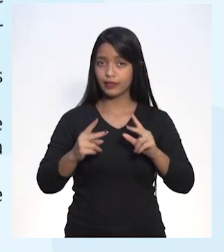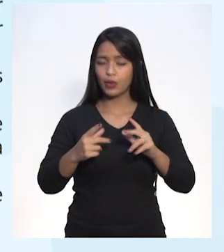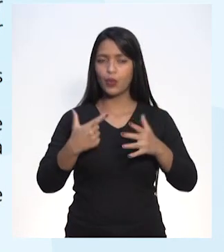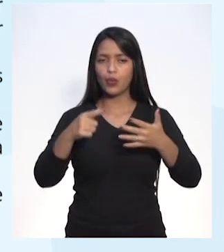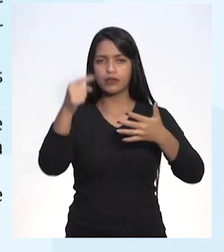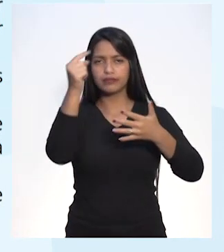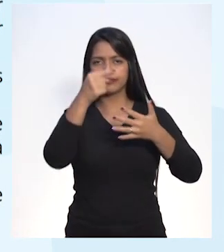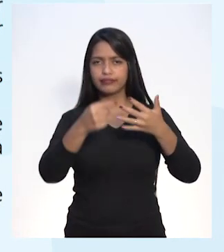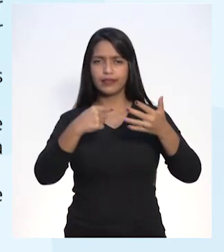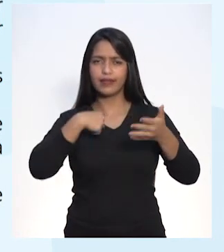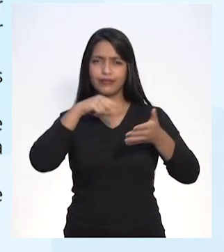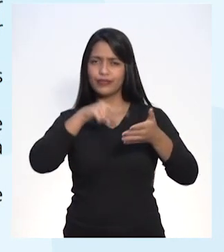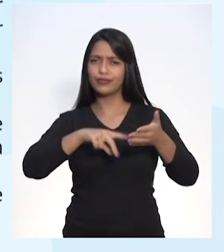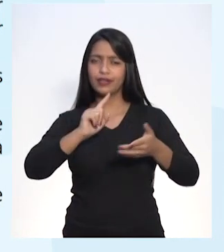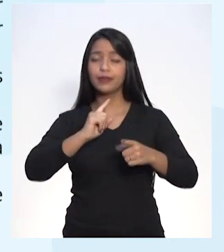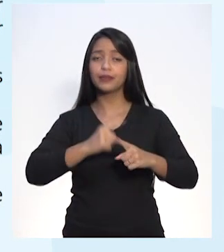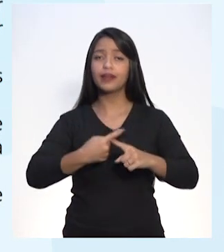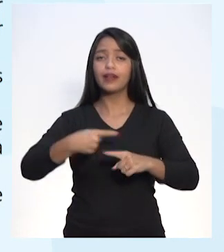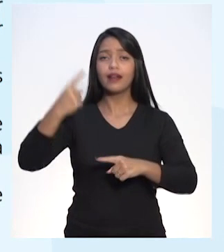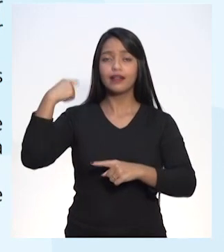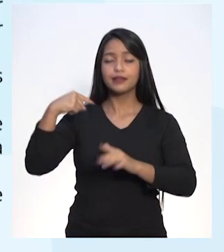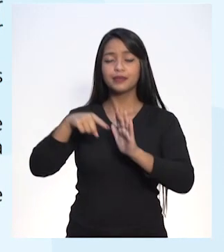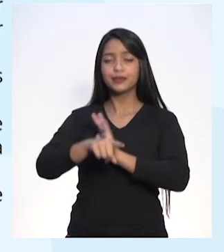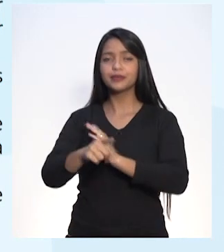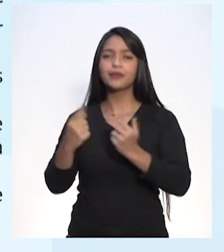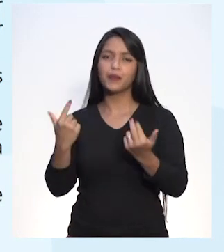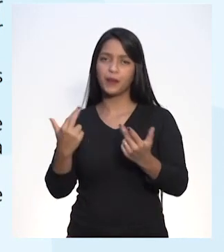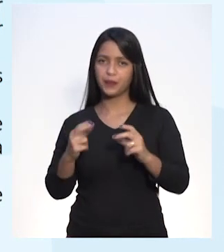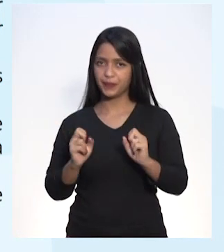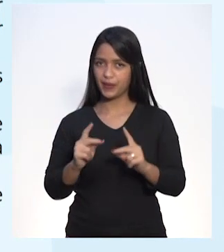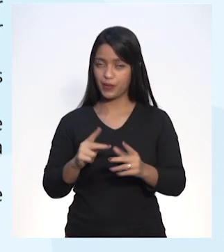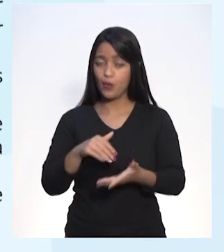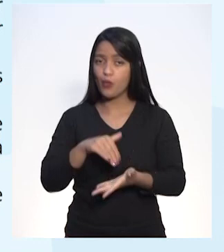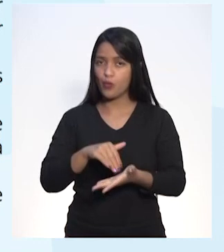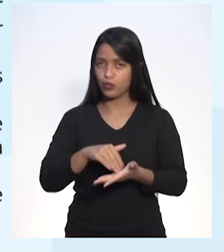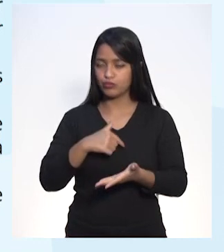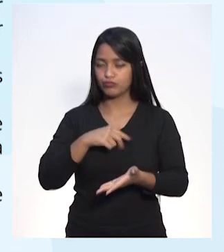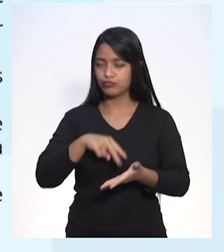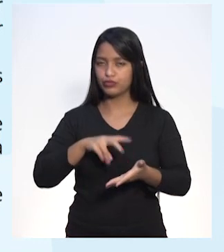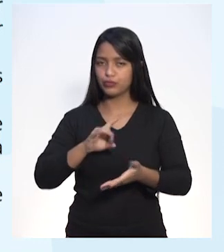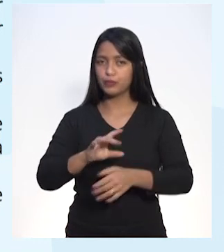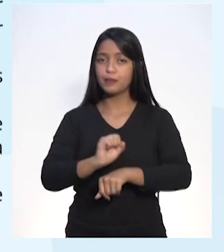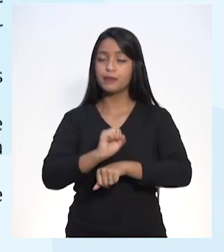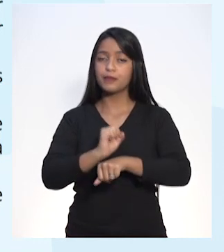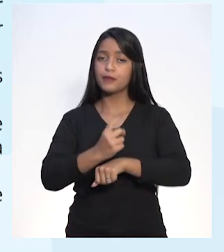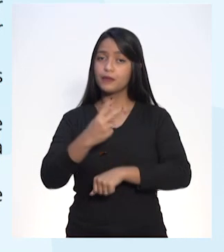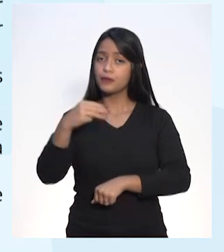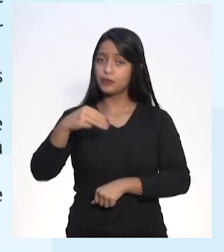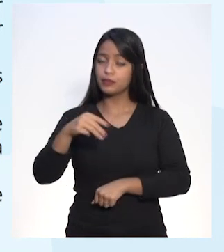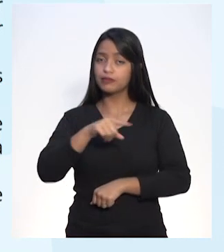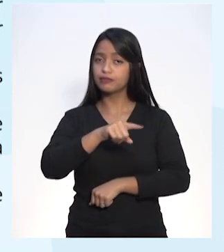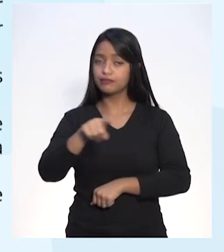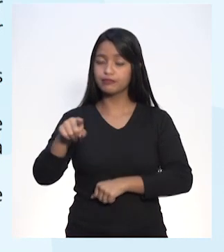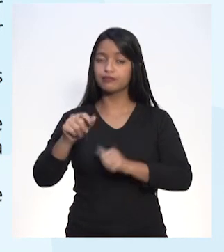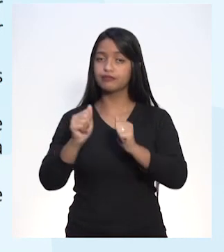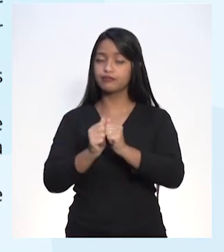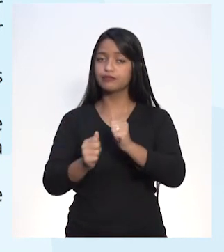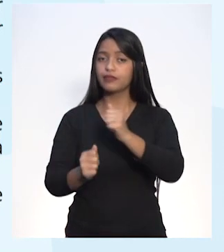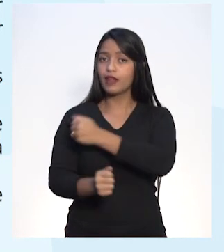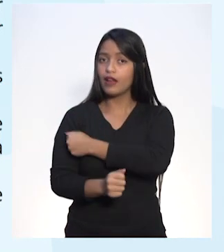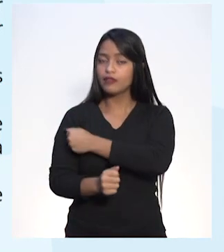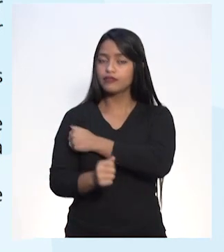pode-se afirmar que ele se caracteriza como um dos gêneros textuais que estão aí descritos, tá? O primeiro é